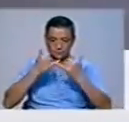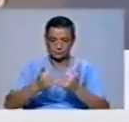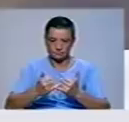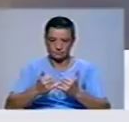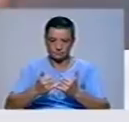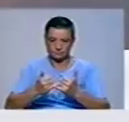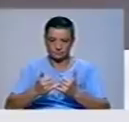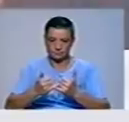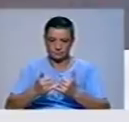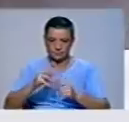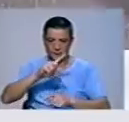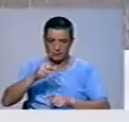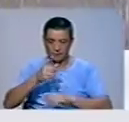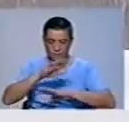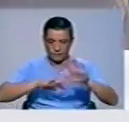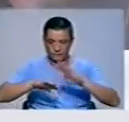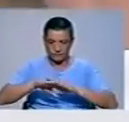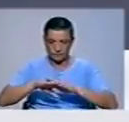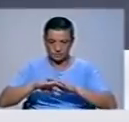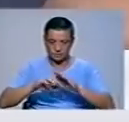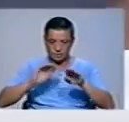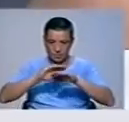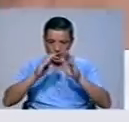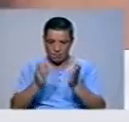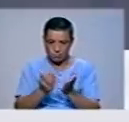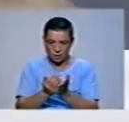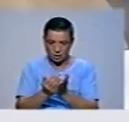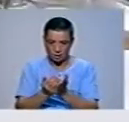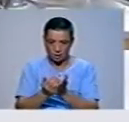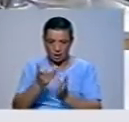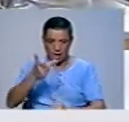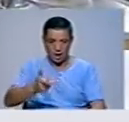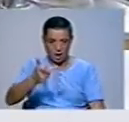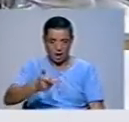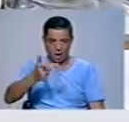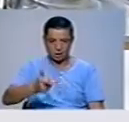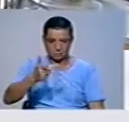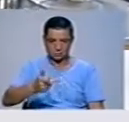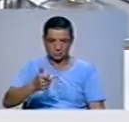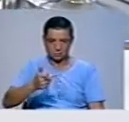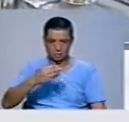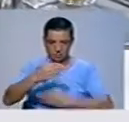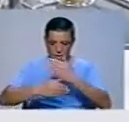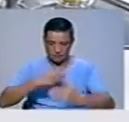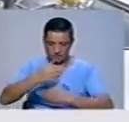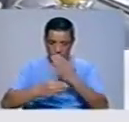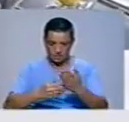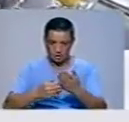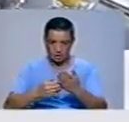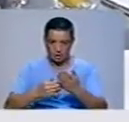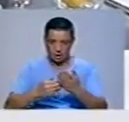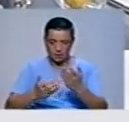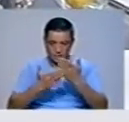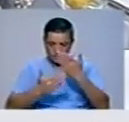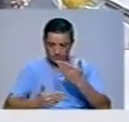daí, o que devemos fazer é fazer uma bola, deixar a massa descansar um pouco, de preferência embrulhada em película aderente, e depois, a